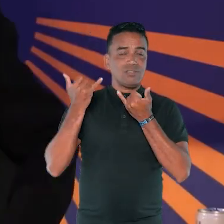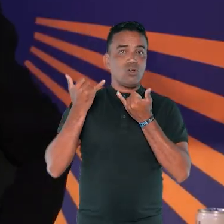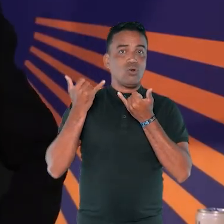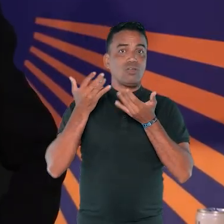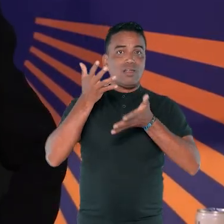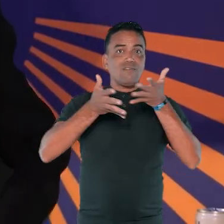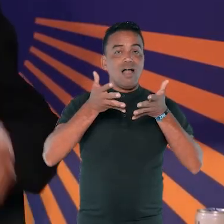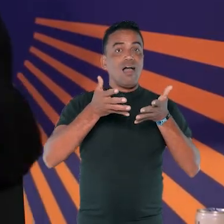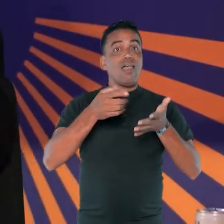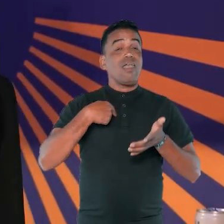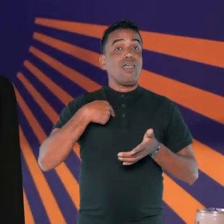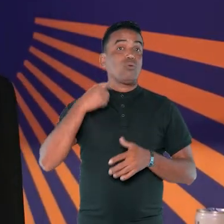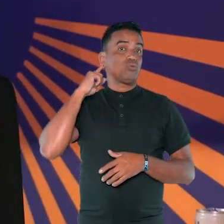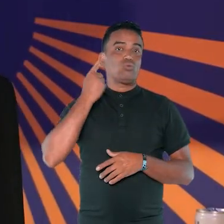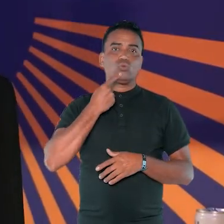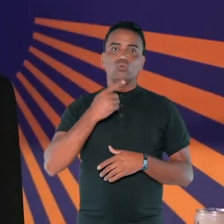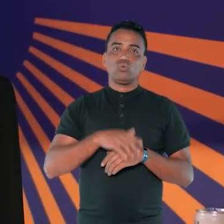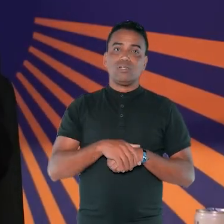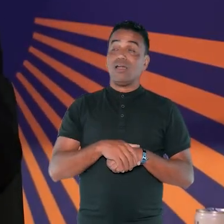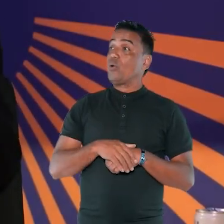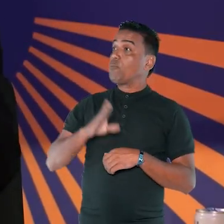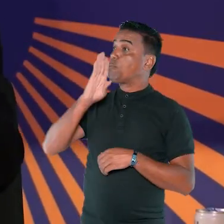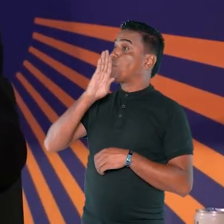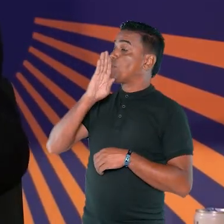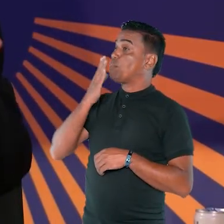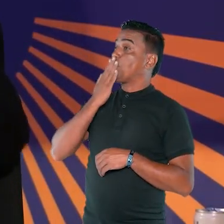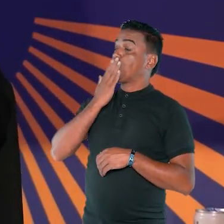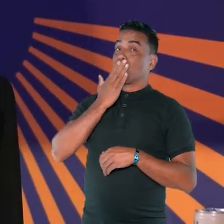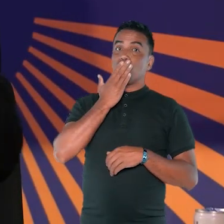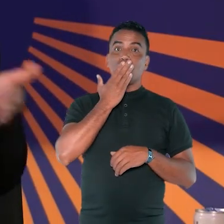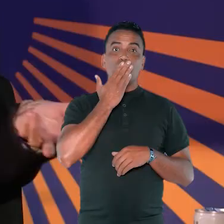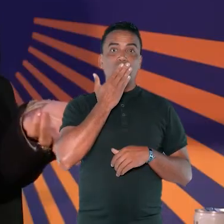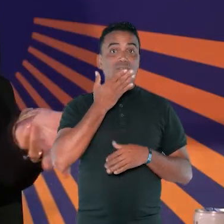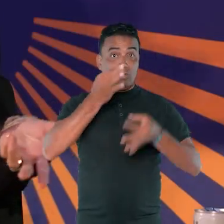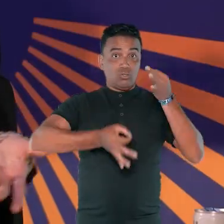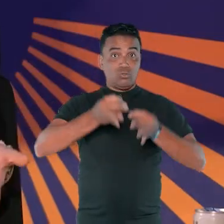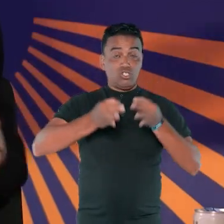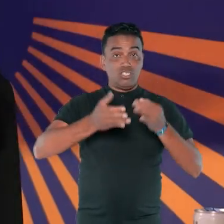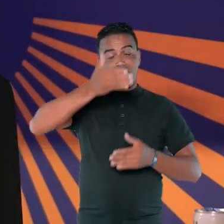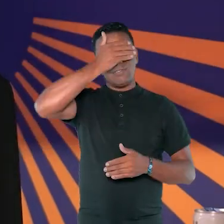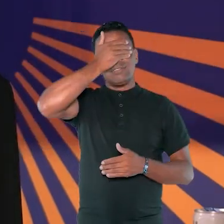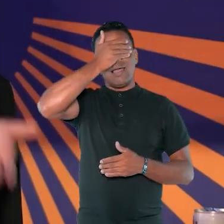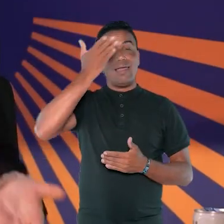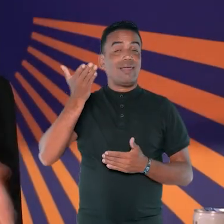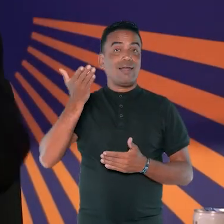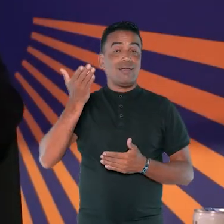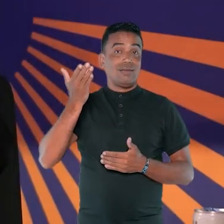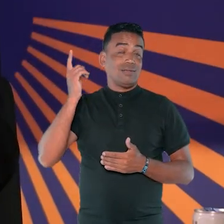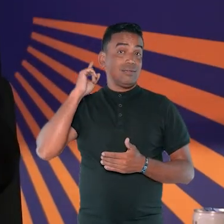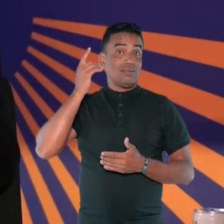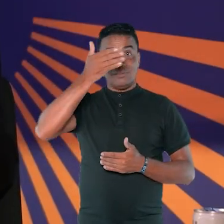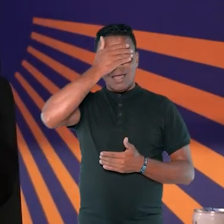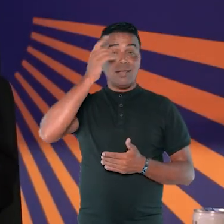queria falar com a senhora que eu sou surda, e eu queria falar que eu sou muda. Ele disse, mas a justiça já é cega? Ah, então acabou a audiência